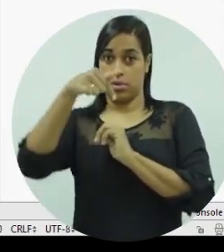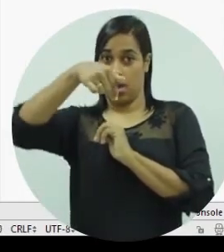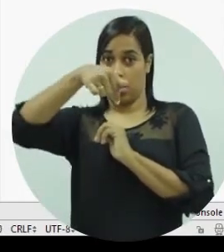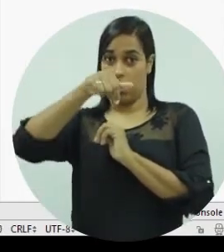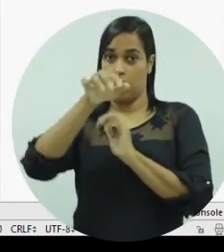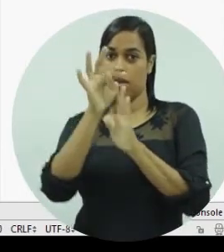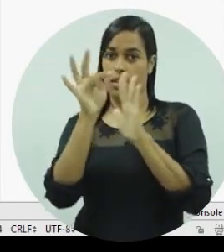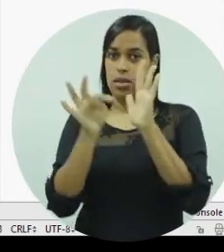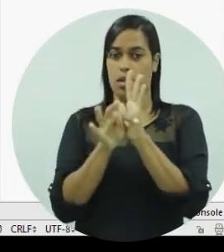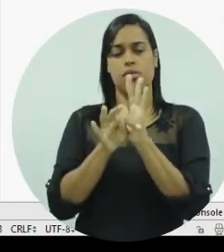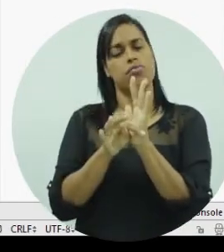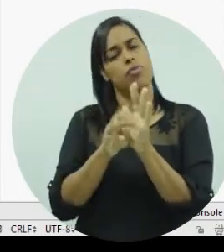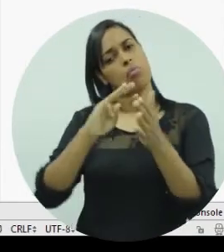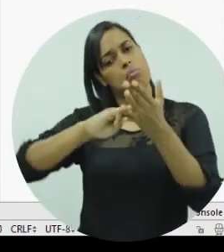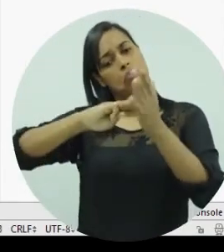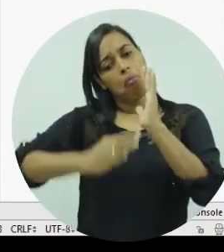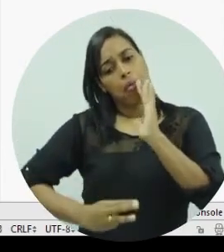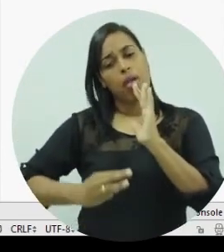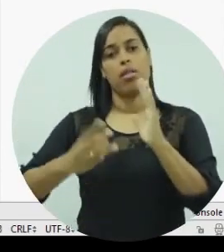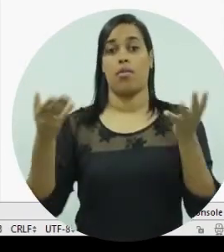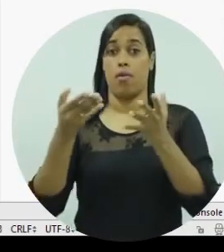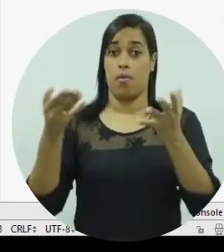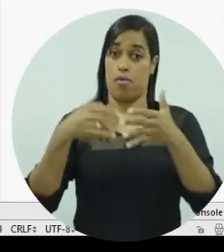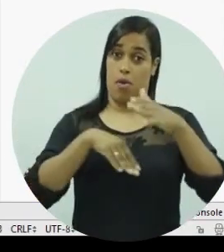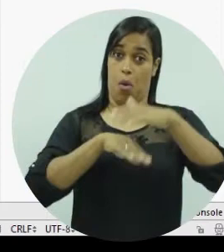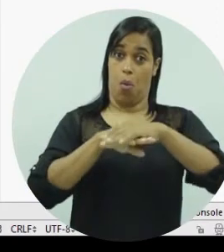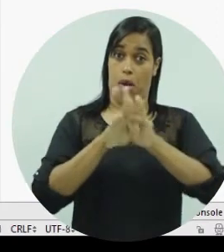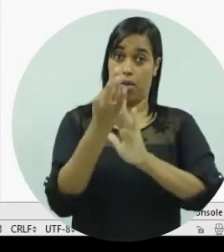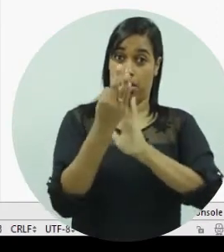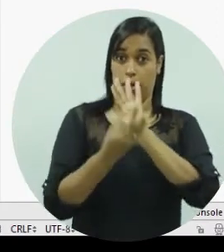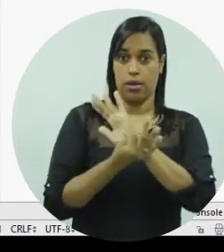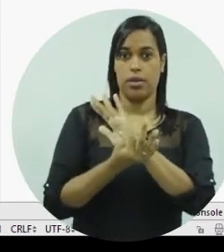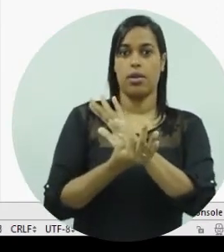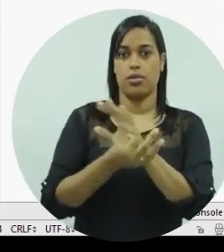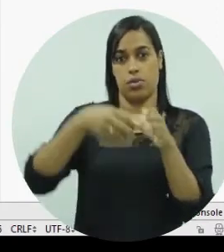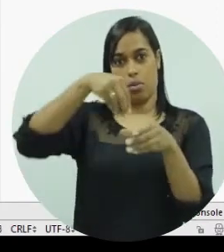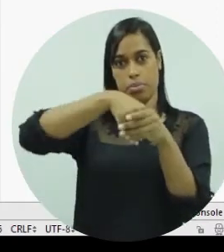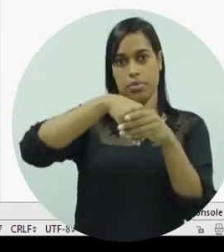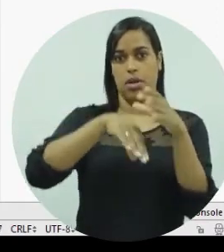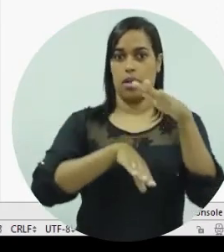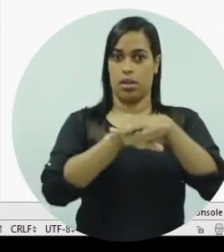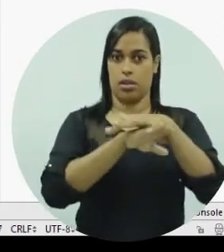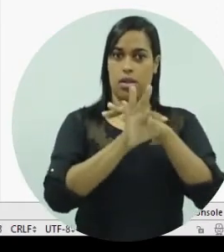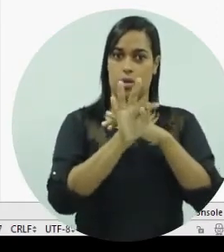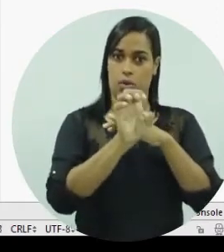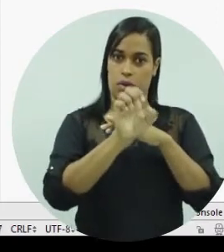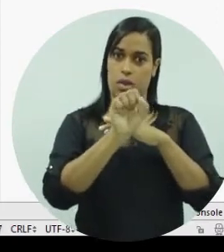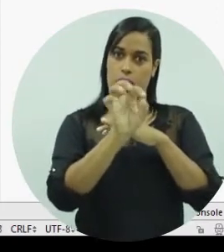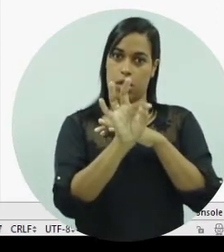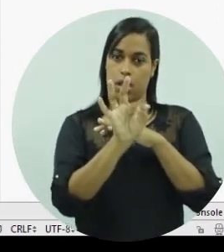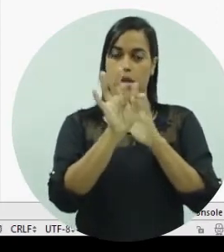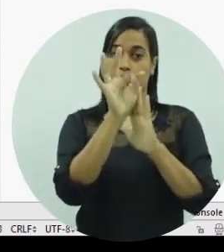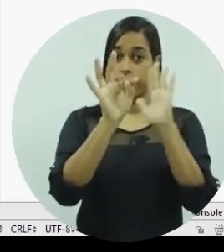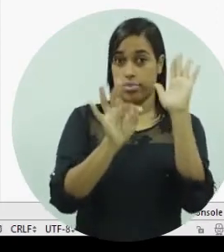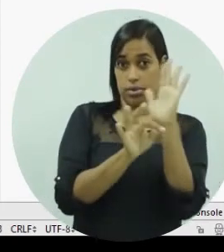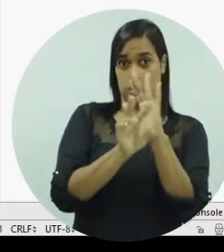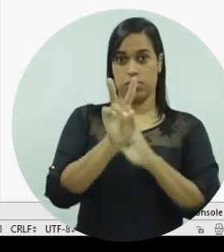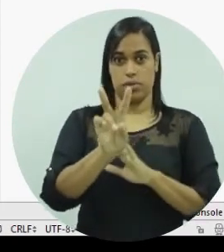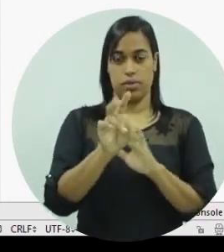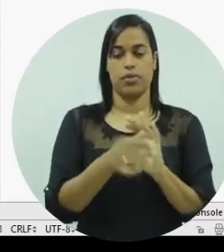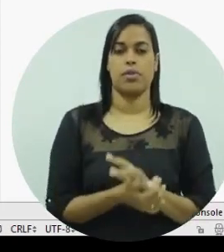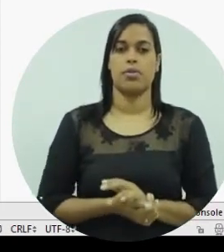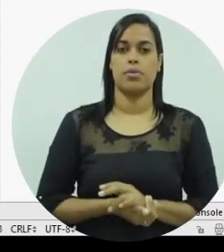tv.setText. setText é um método que vai guardar texto dentro de um text view. Ele